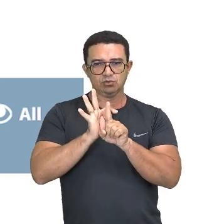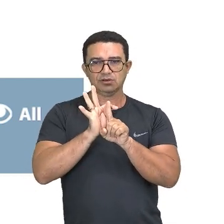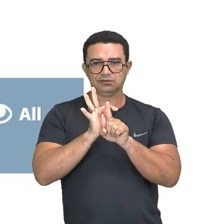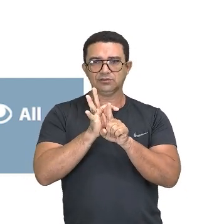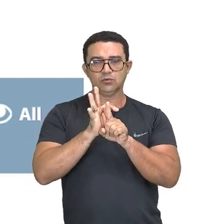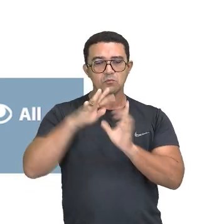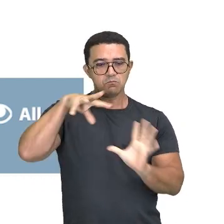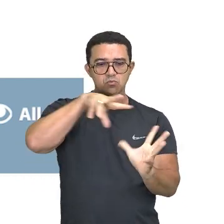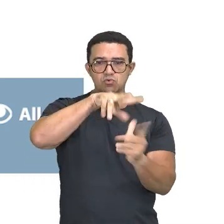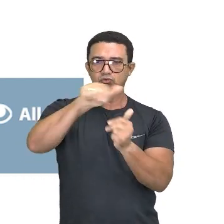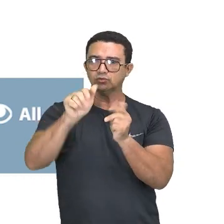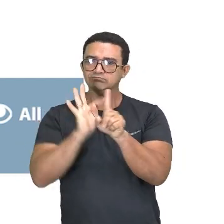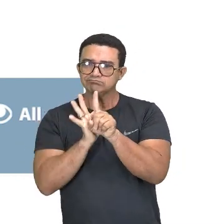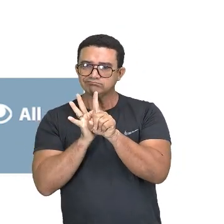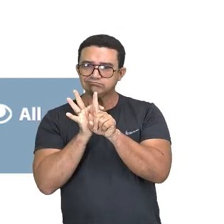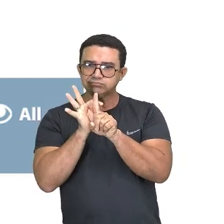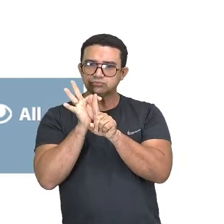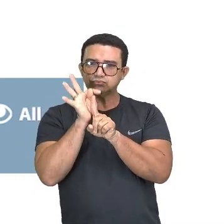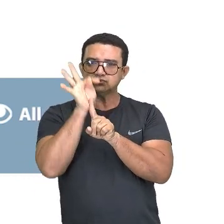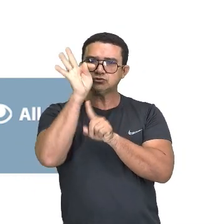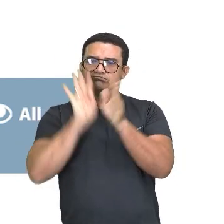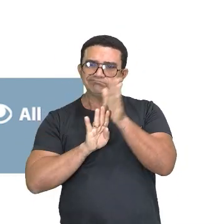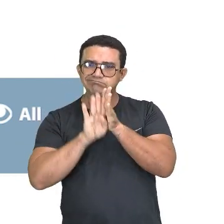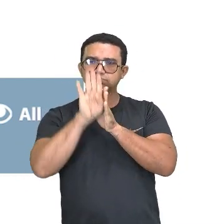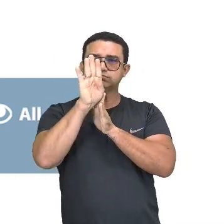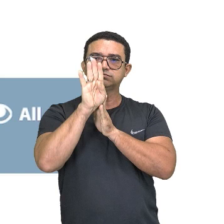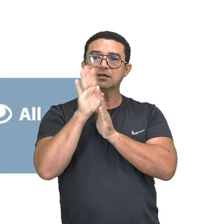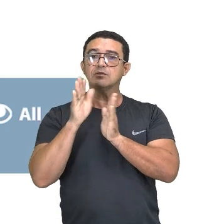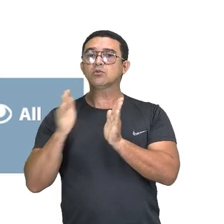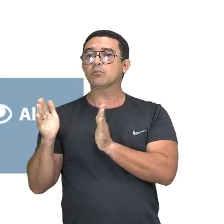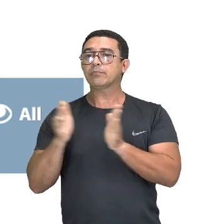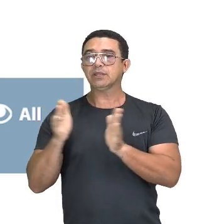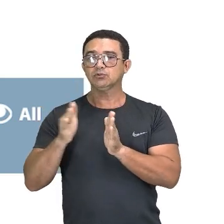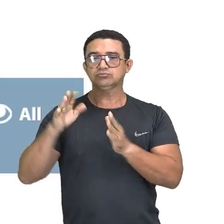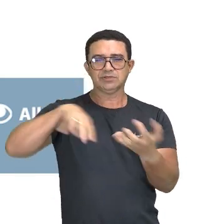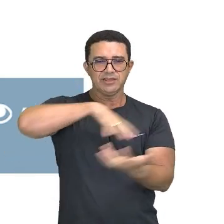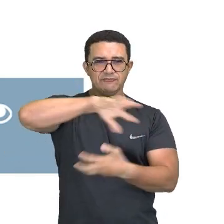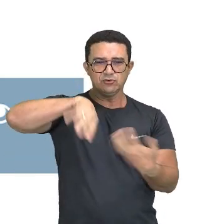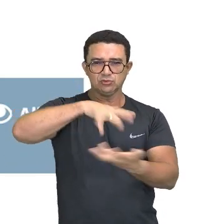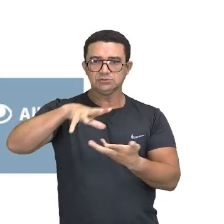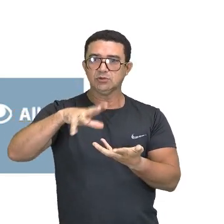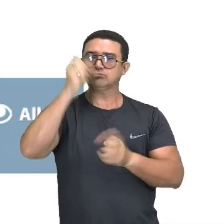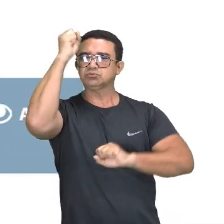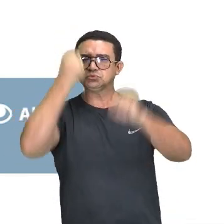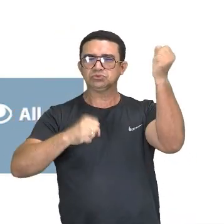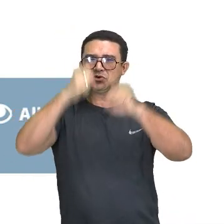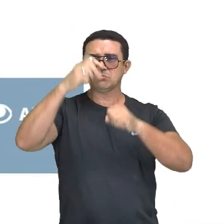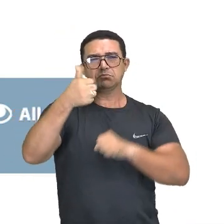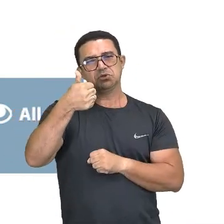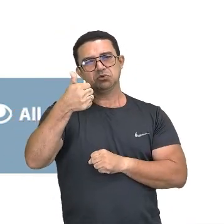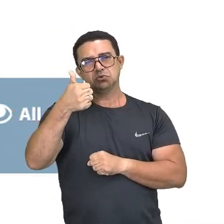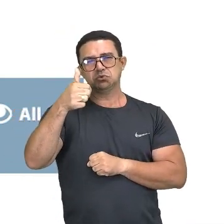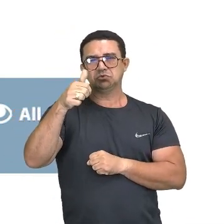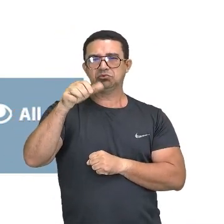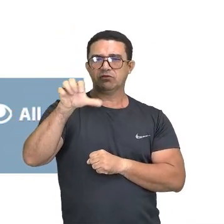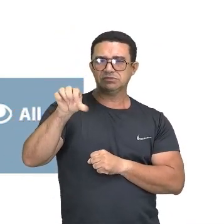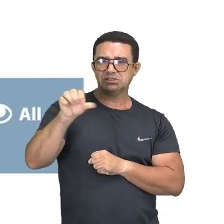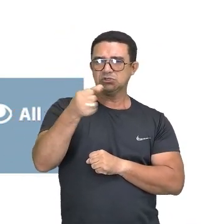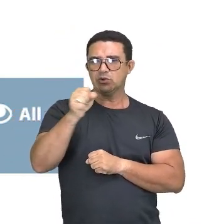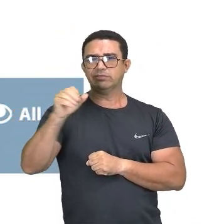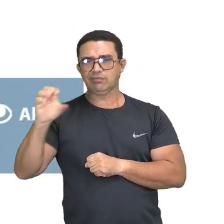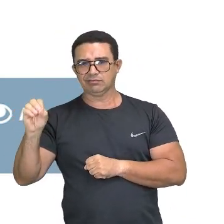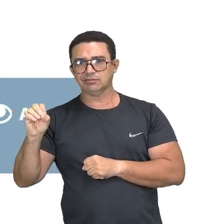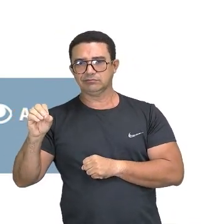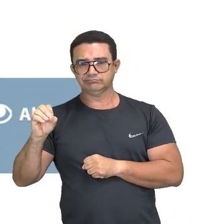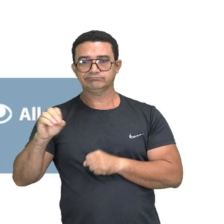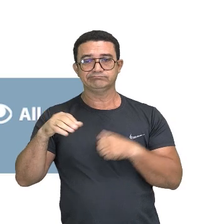olha, desde a época da Revolução Industrial, 1880, 1884, e essa